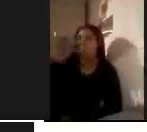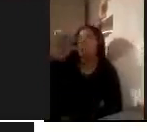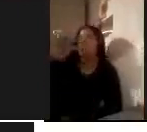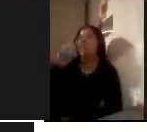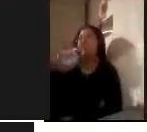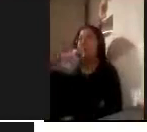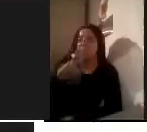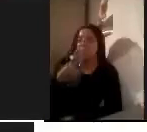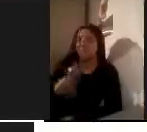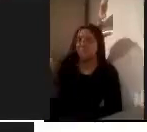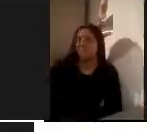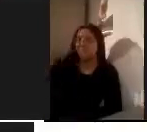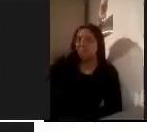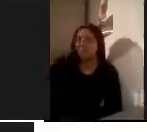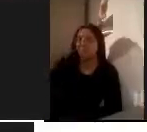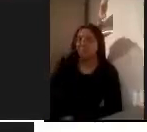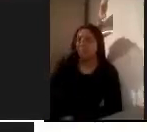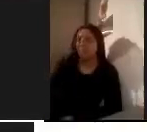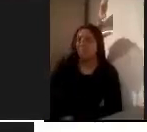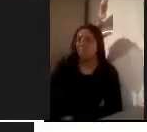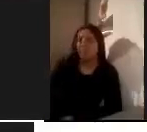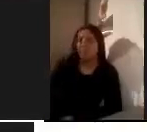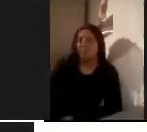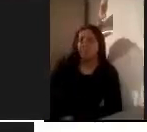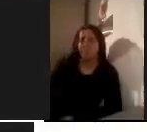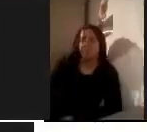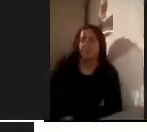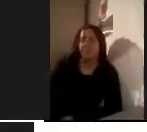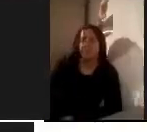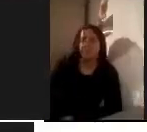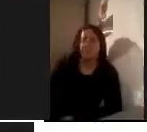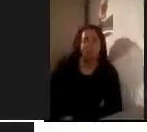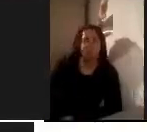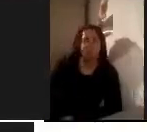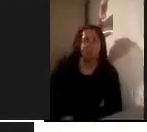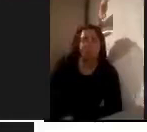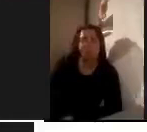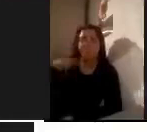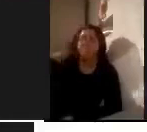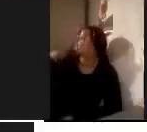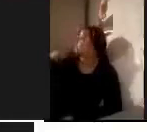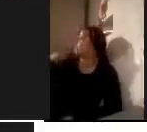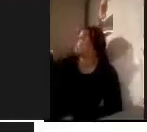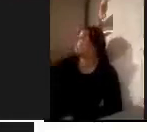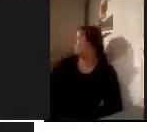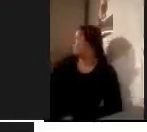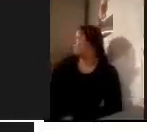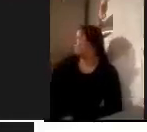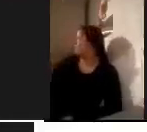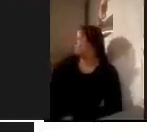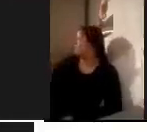bebê. Quando mais nova a casa, mais seguro é aquele ambiente.